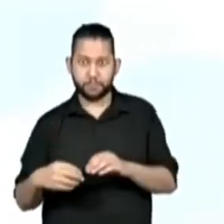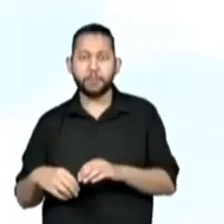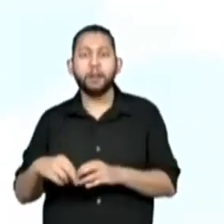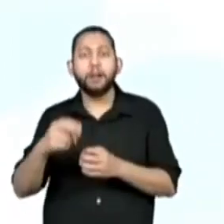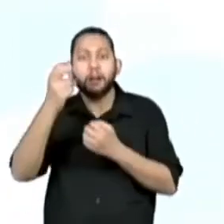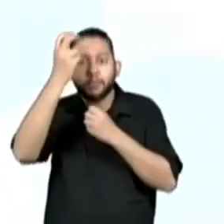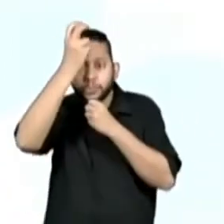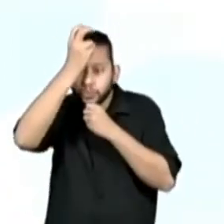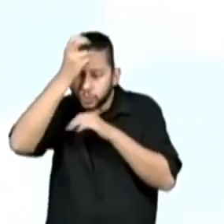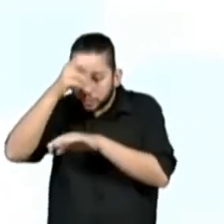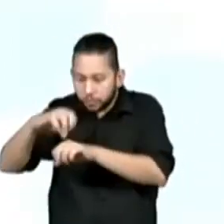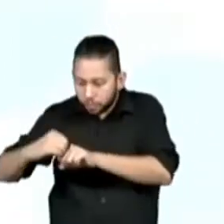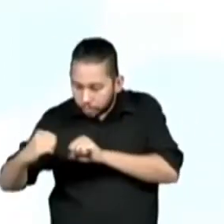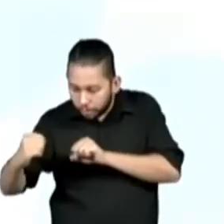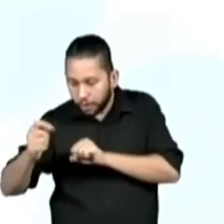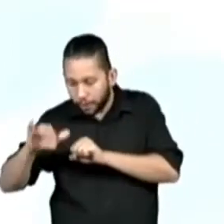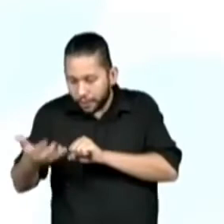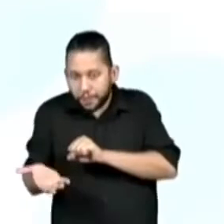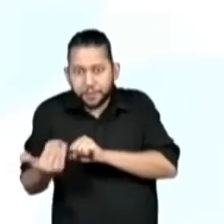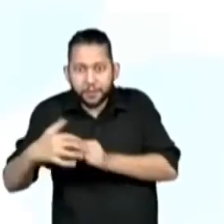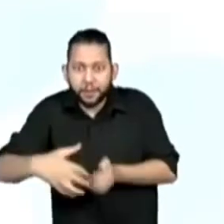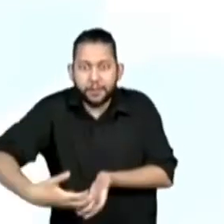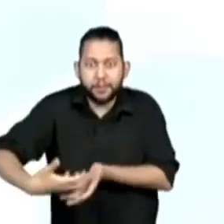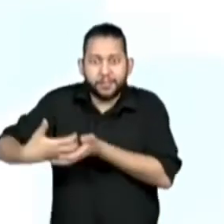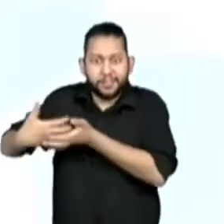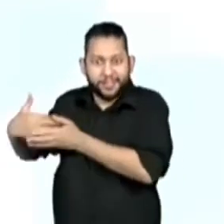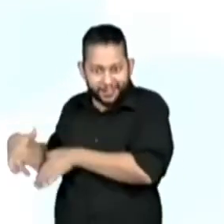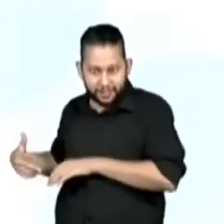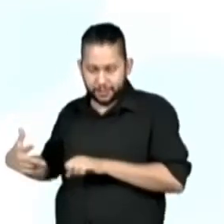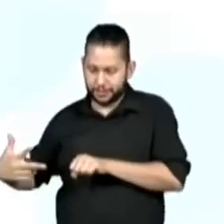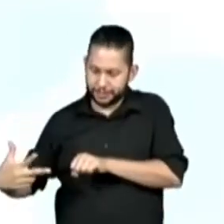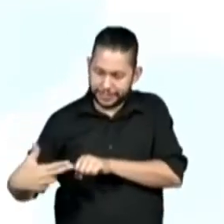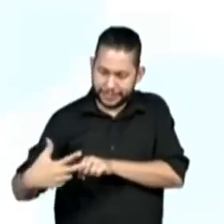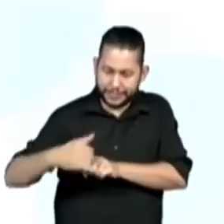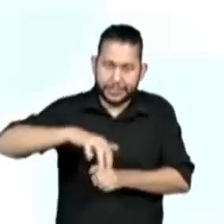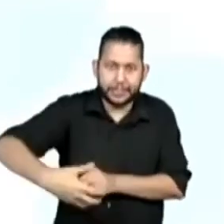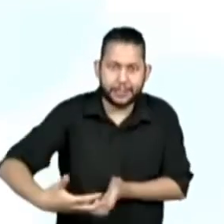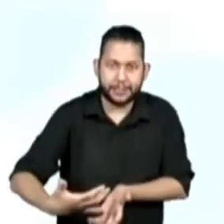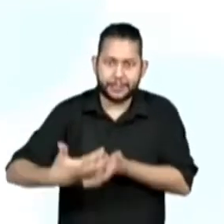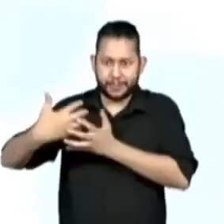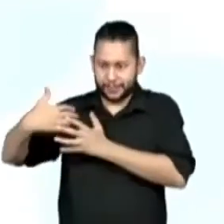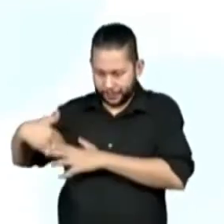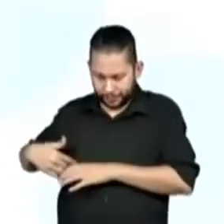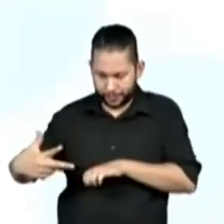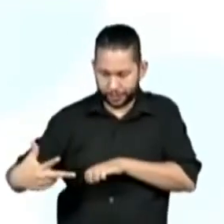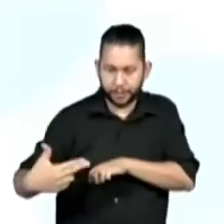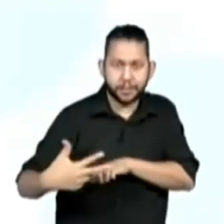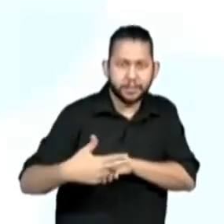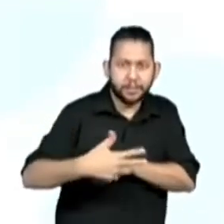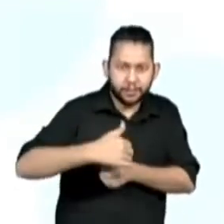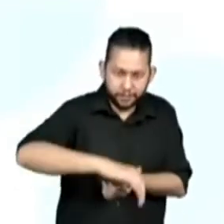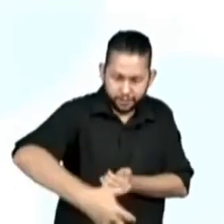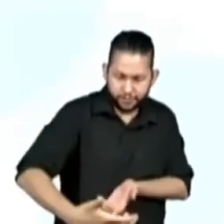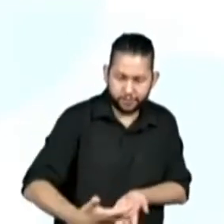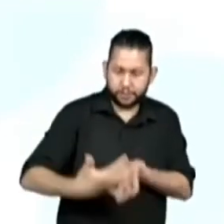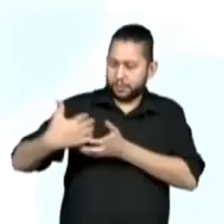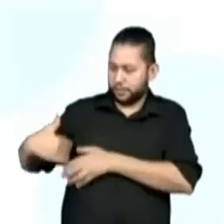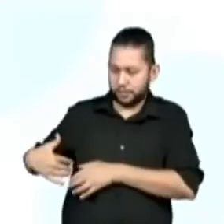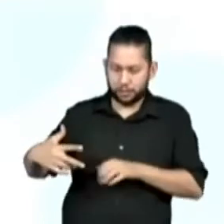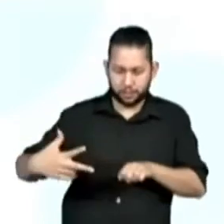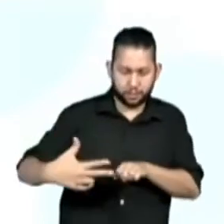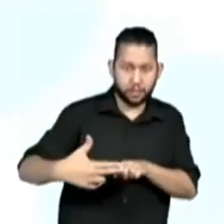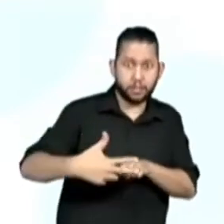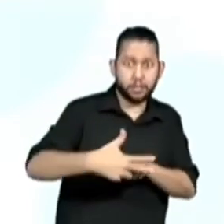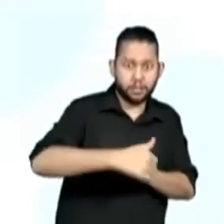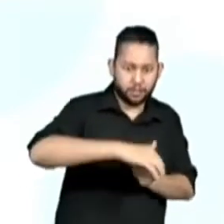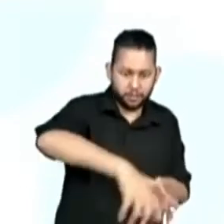cabeça de fora e, conforme ia cortando mais, um por um, foram saltando para